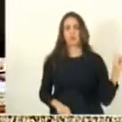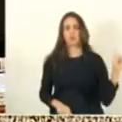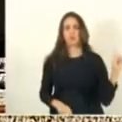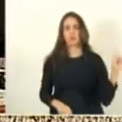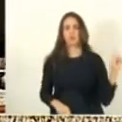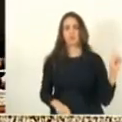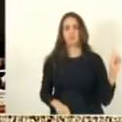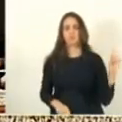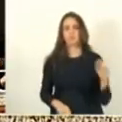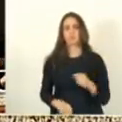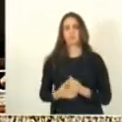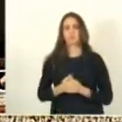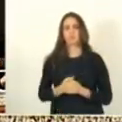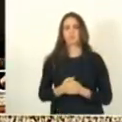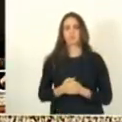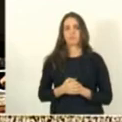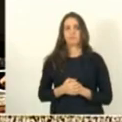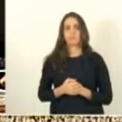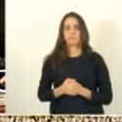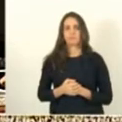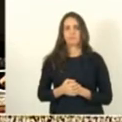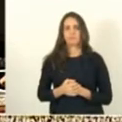8 votos não.